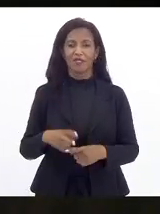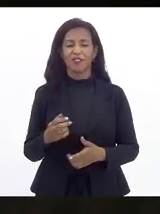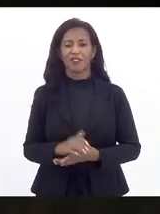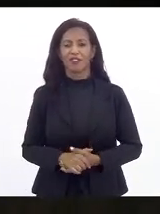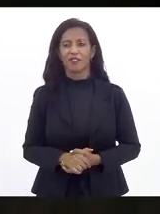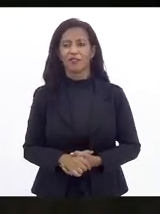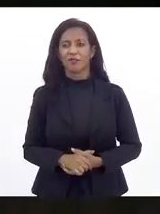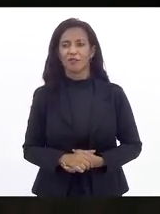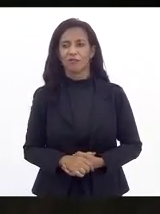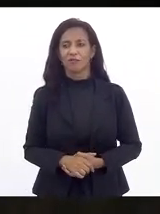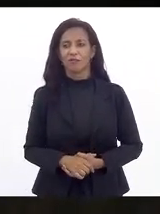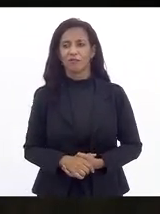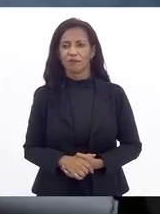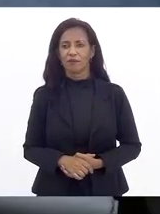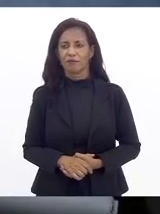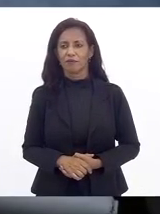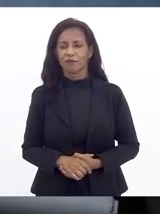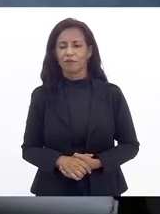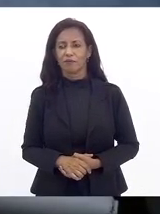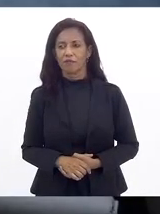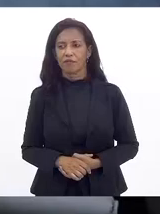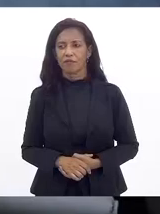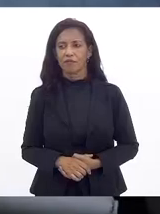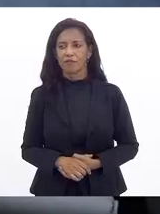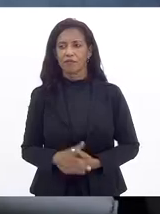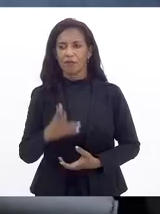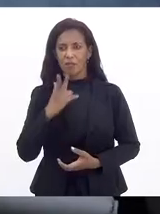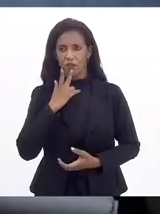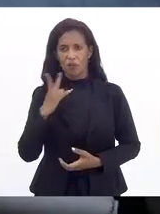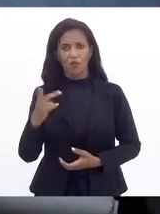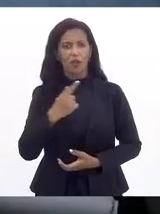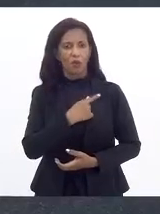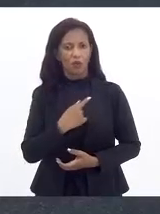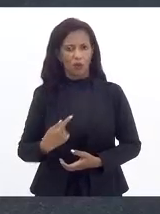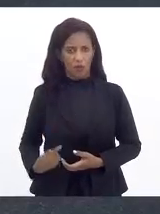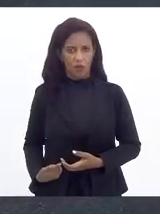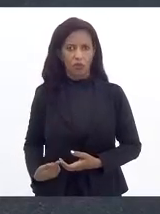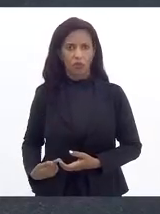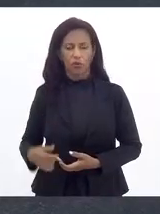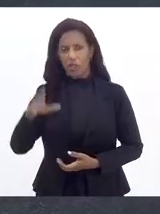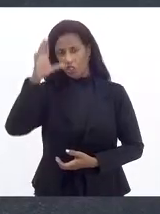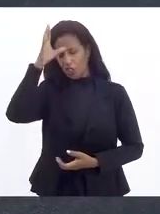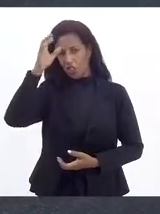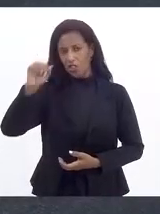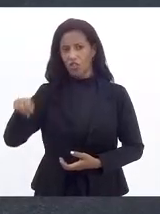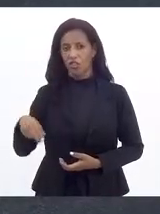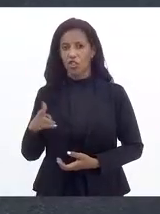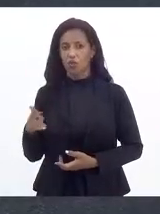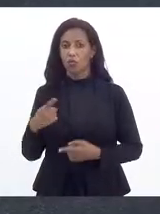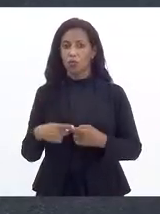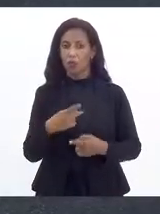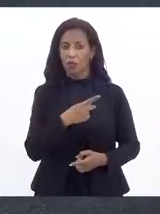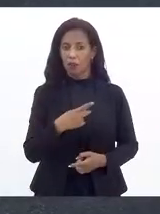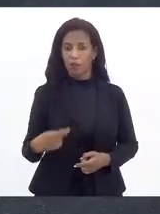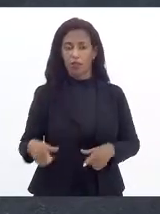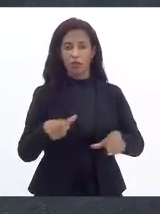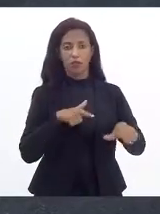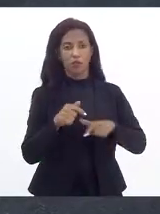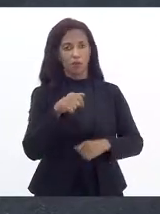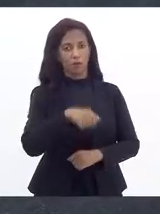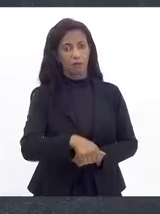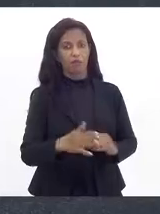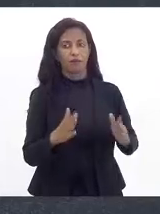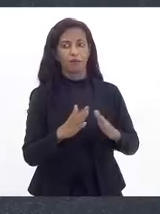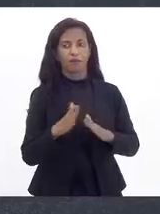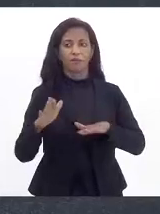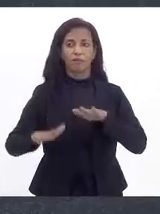mas eu vou fazer questão de deixar claro ao governador que a Tia Ju não está presente, porque ela está presidindo os trabalhos dessa casa,